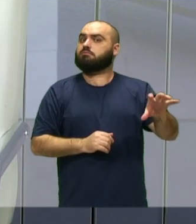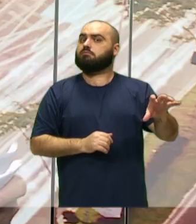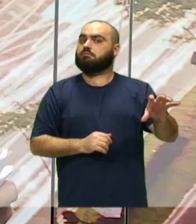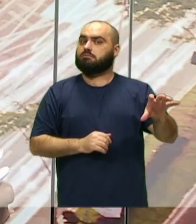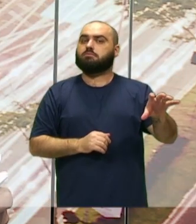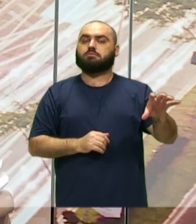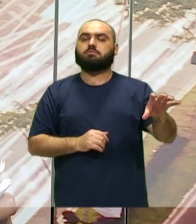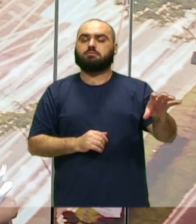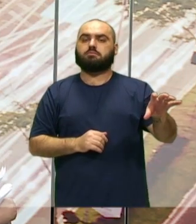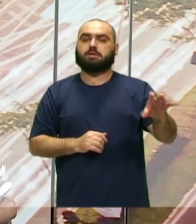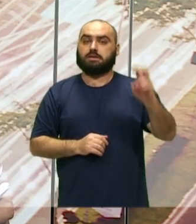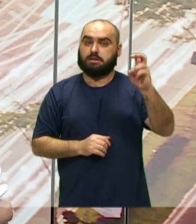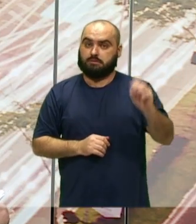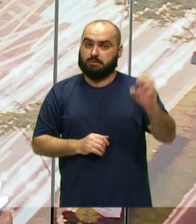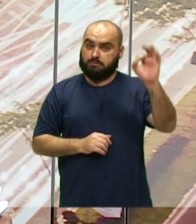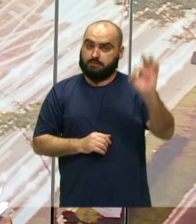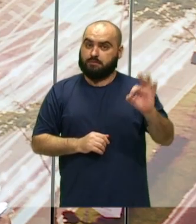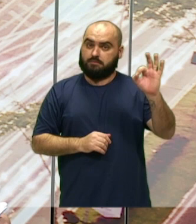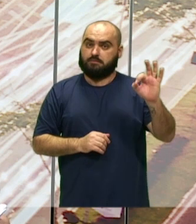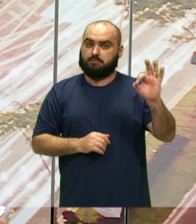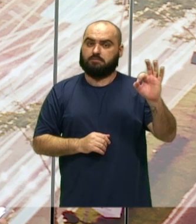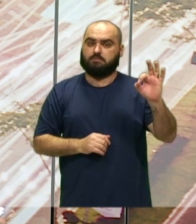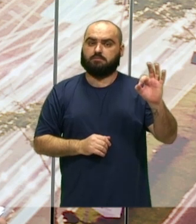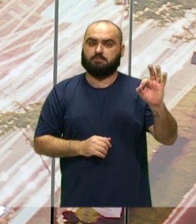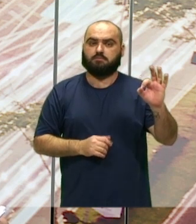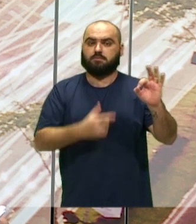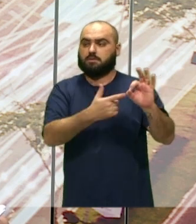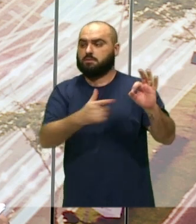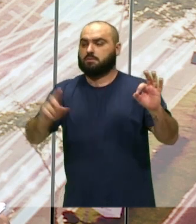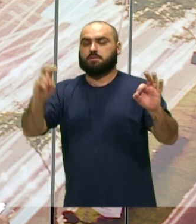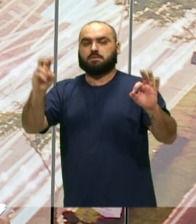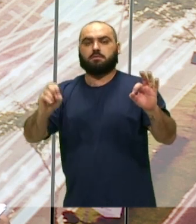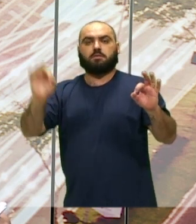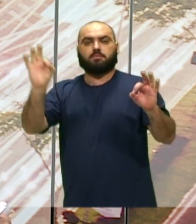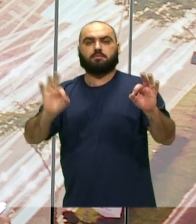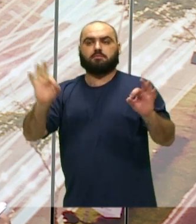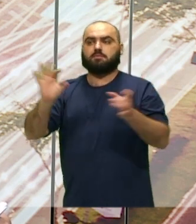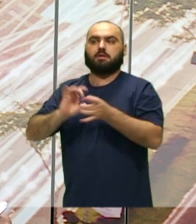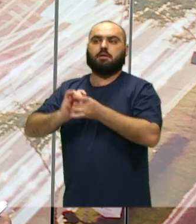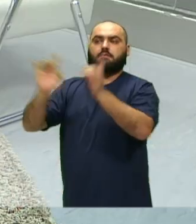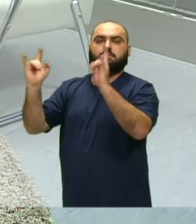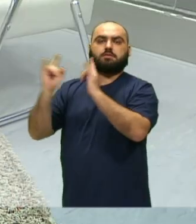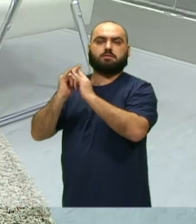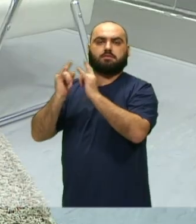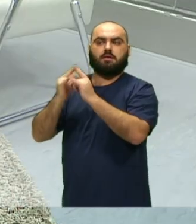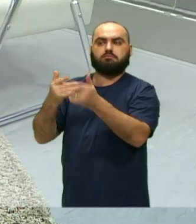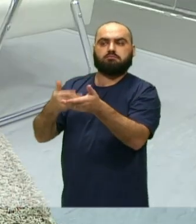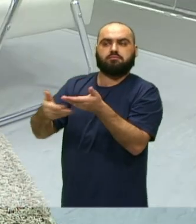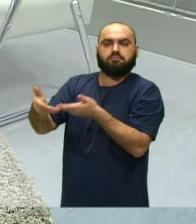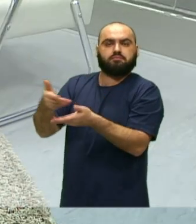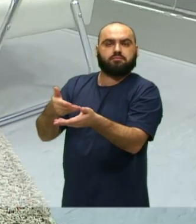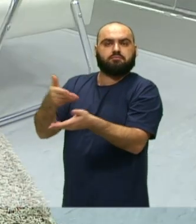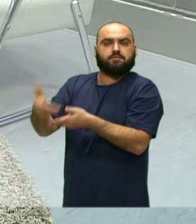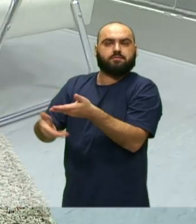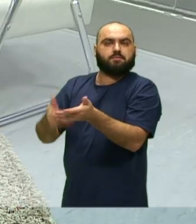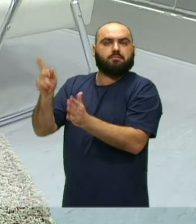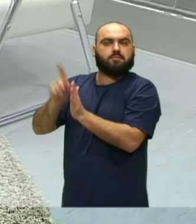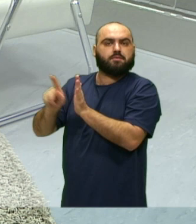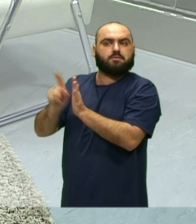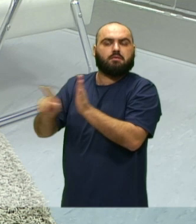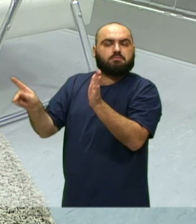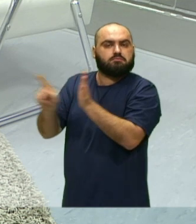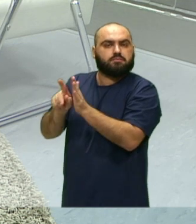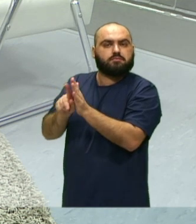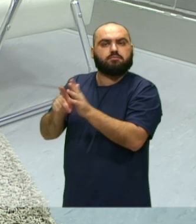específica do Poder Público, da Secretaria Municipal de Saúde, e outros 50% para as entidades desenvolverem algum projeto específico, ou